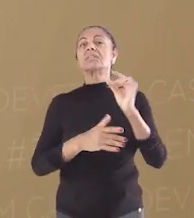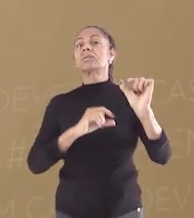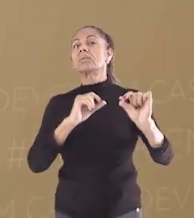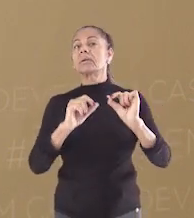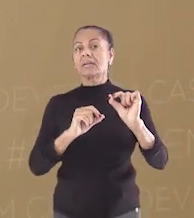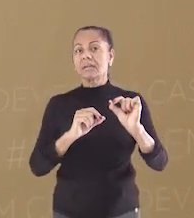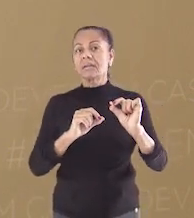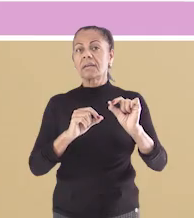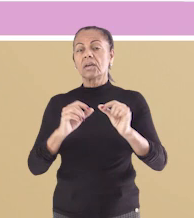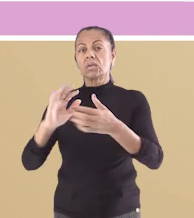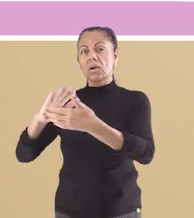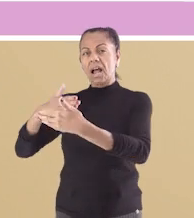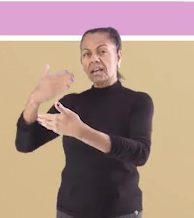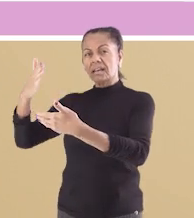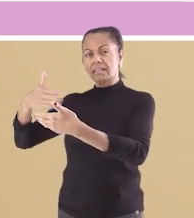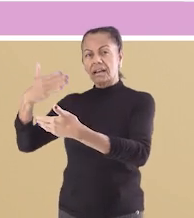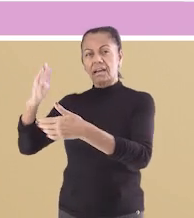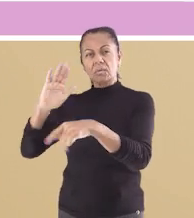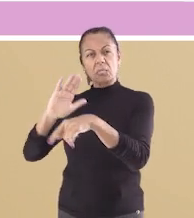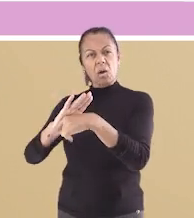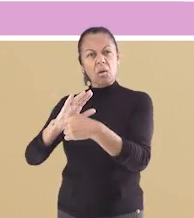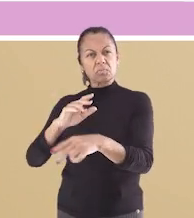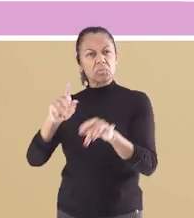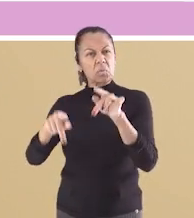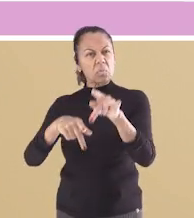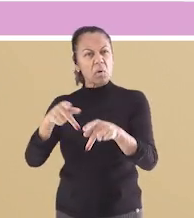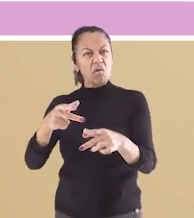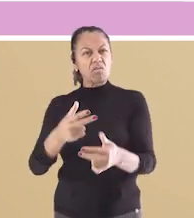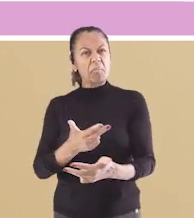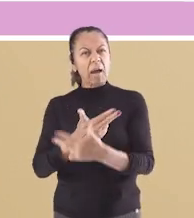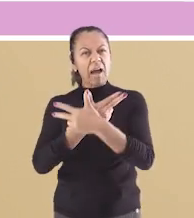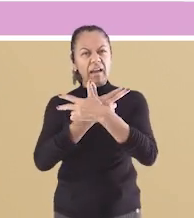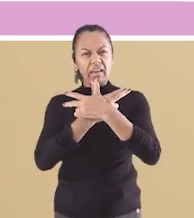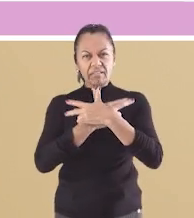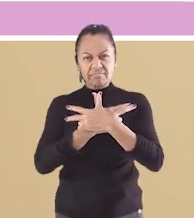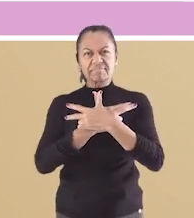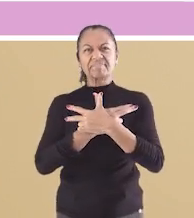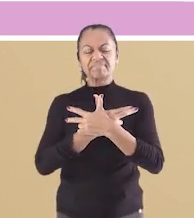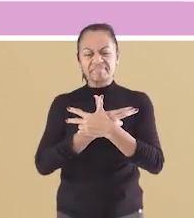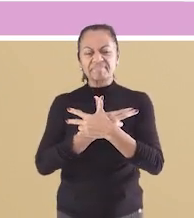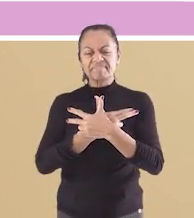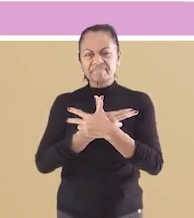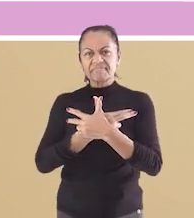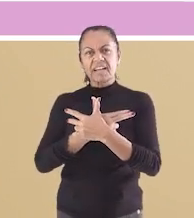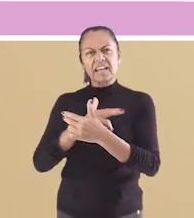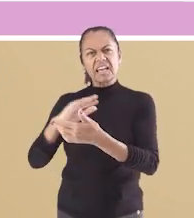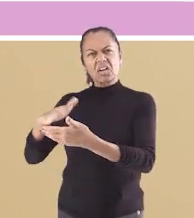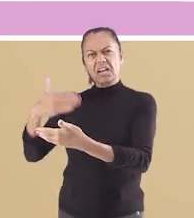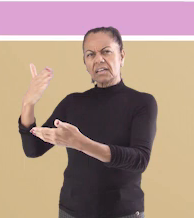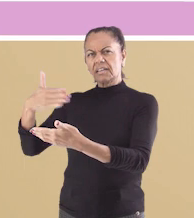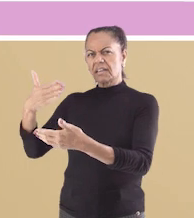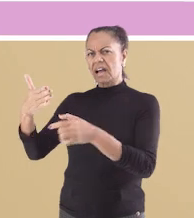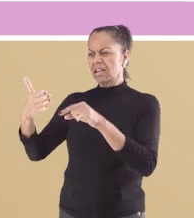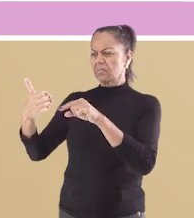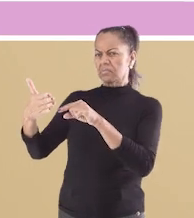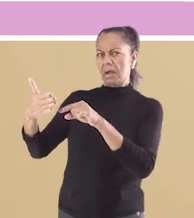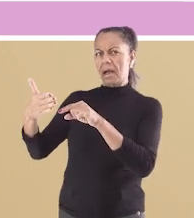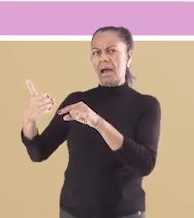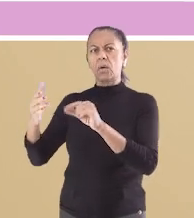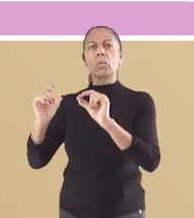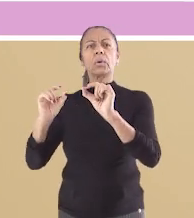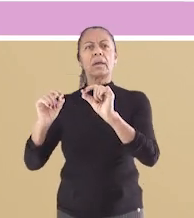século XXI. A interpretação errônea do calendário maia, como podemos ver em nosso